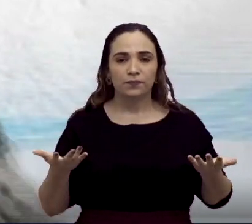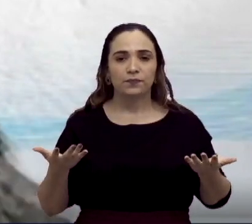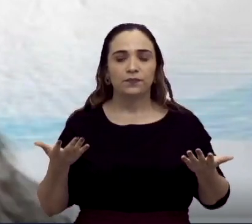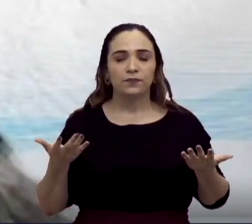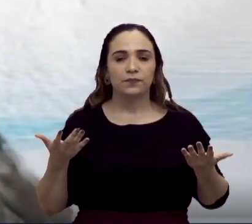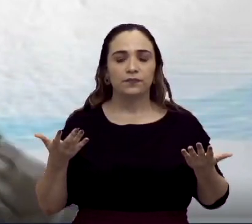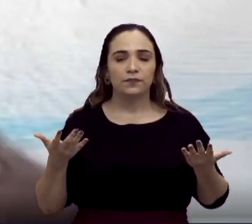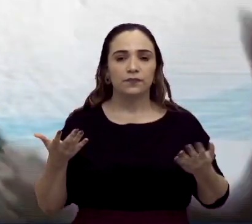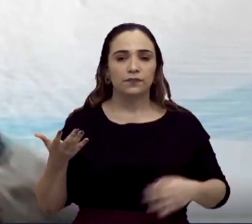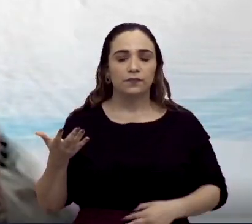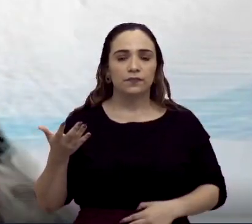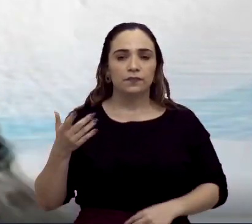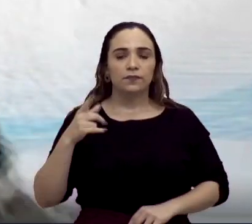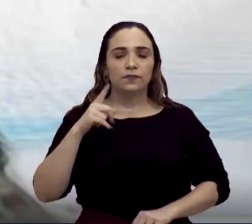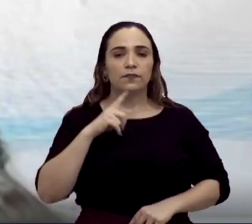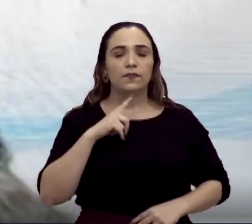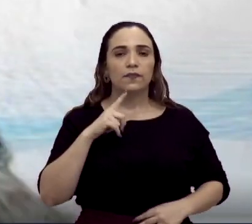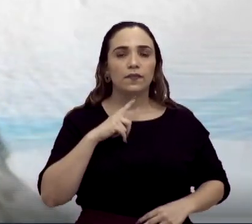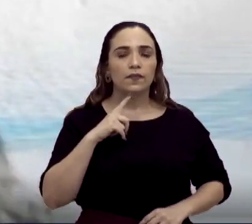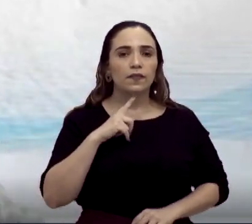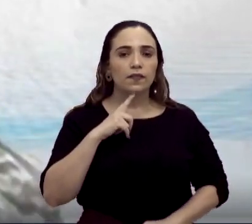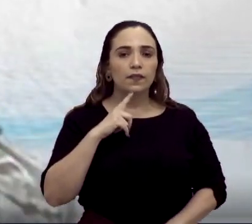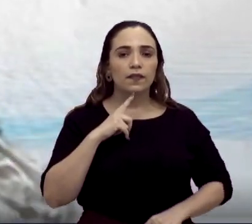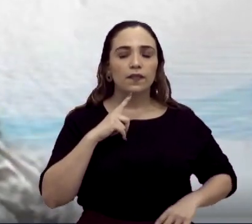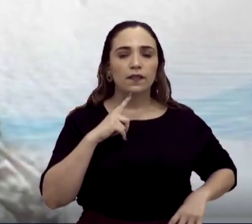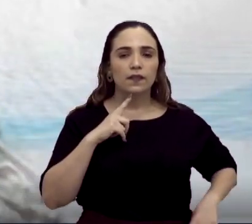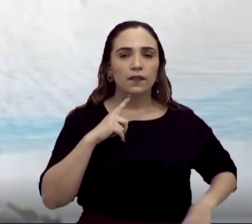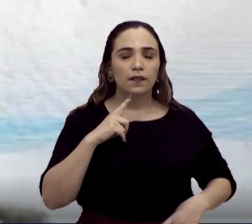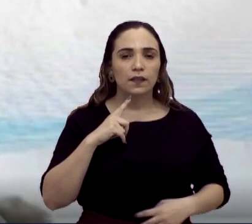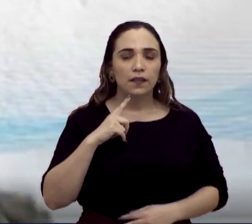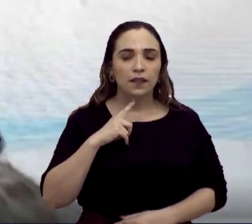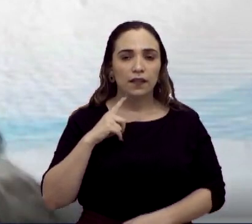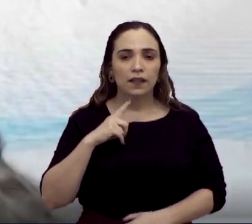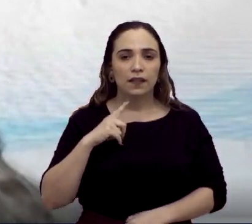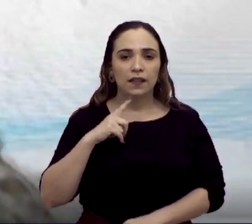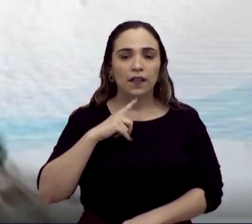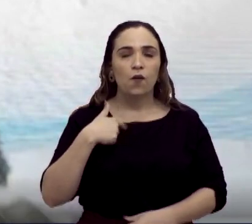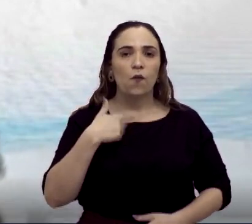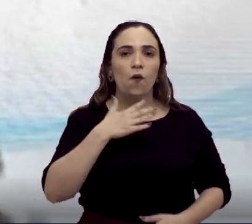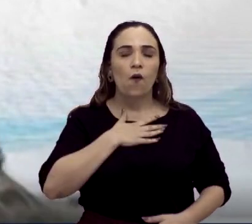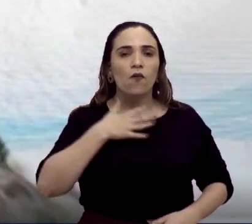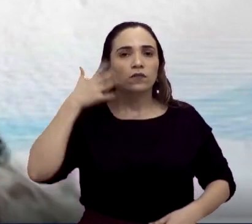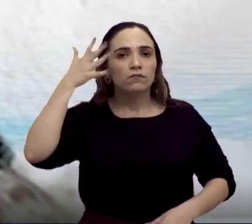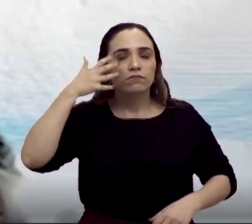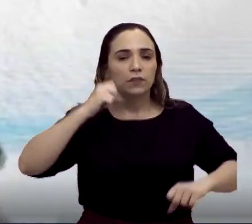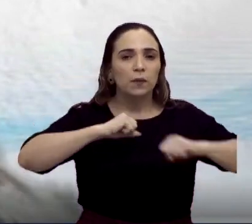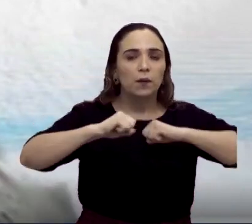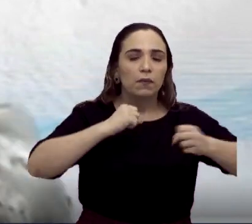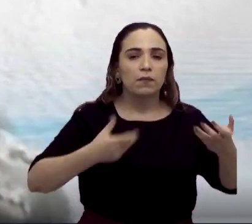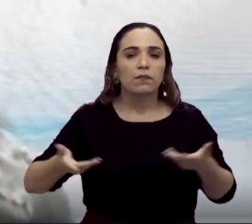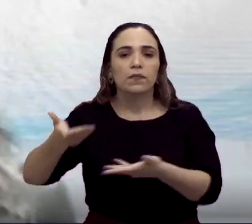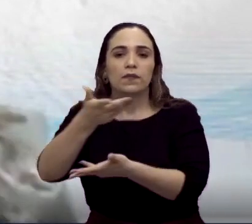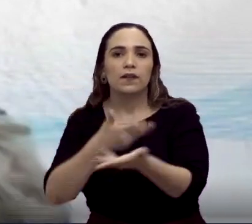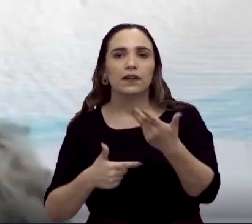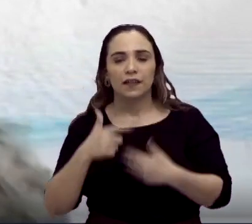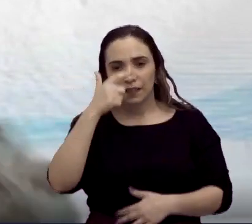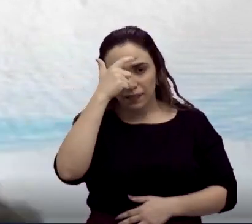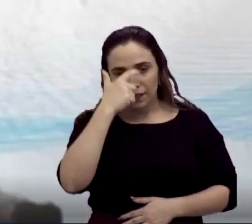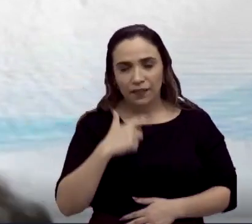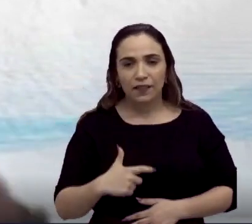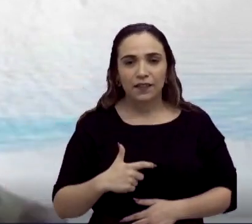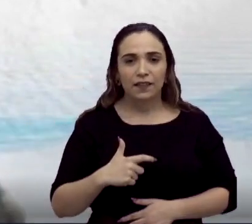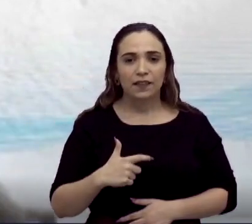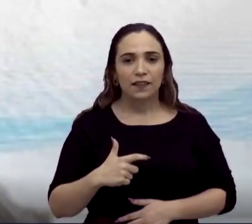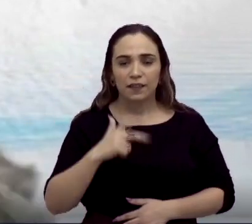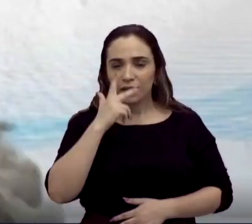tem dúvida no dia a dia, na loucura de quase nada. Aí, no momento desse... Oi? Quem eu sou? Que